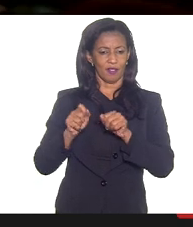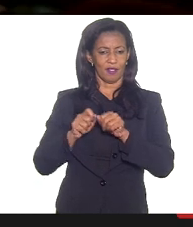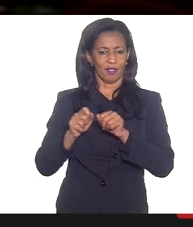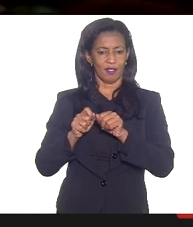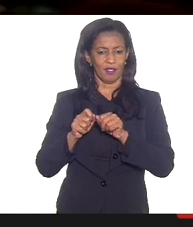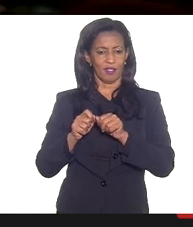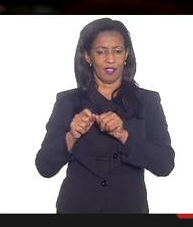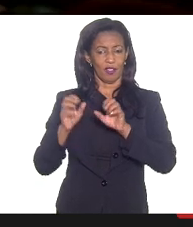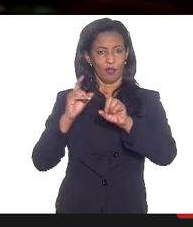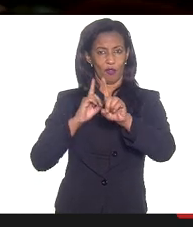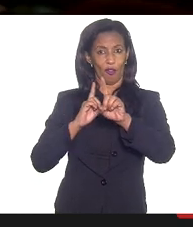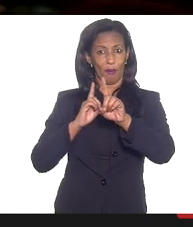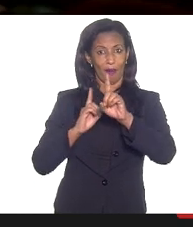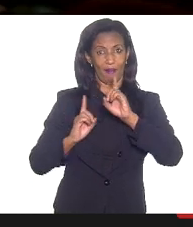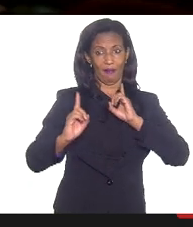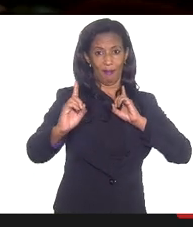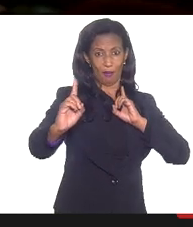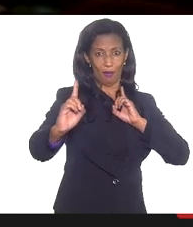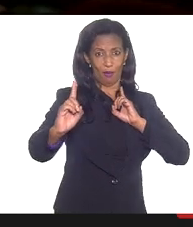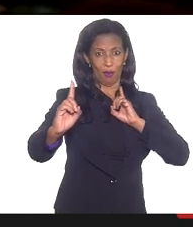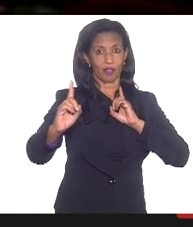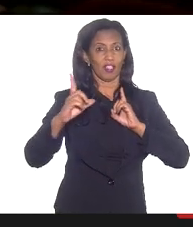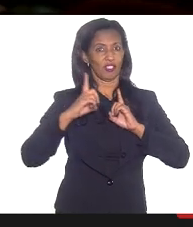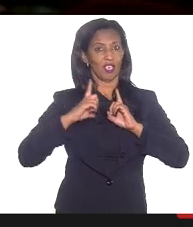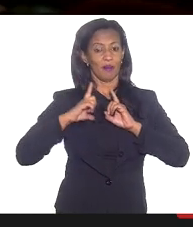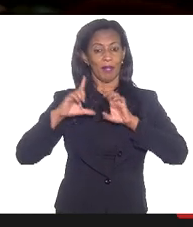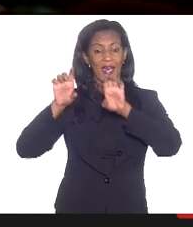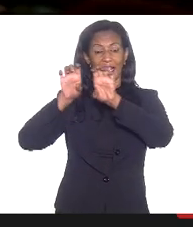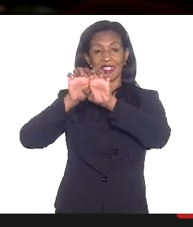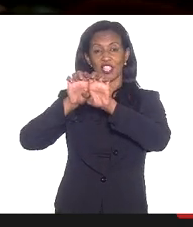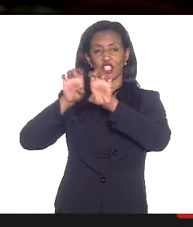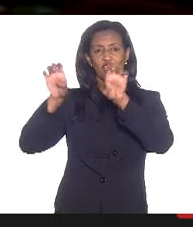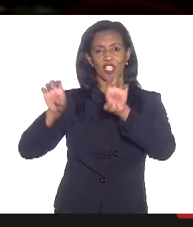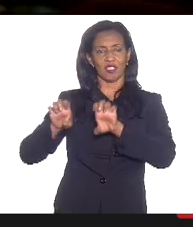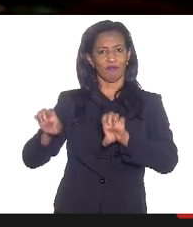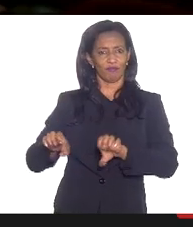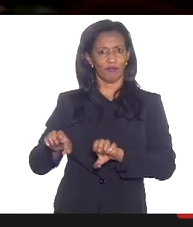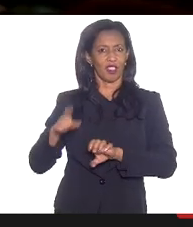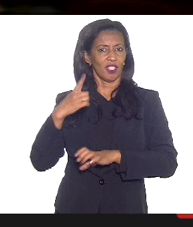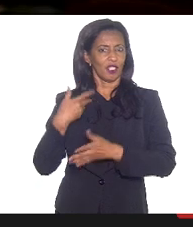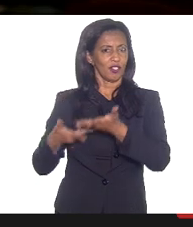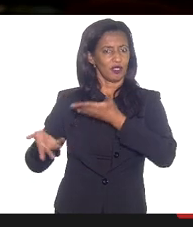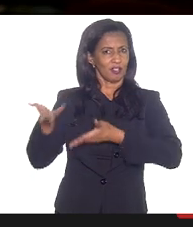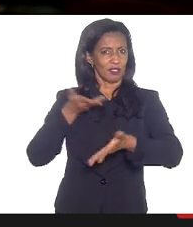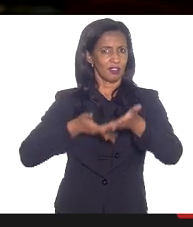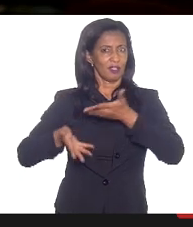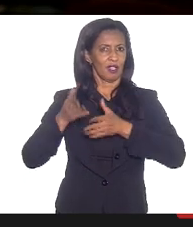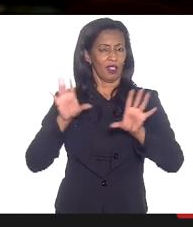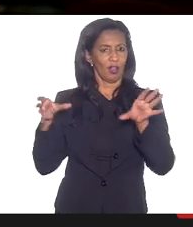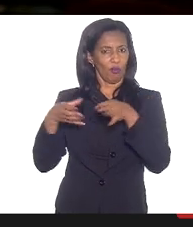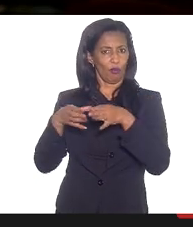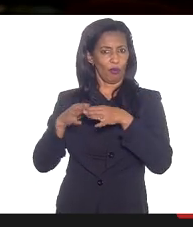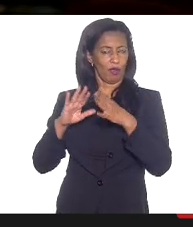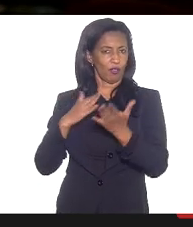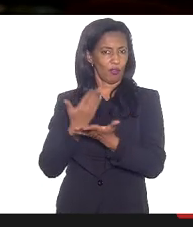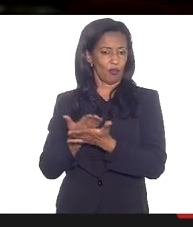forma remota, e a gente tem as estatísticas de participação da nossa comunidade